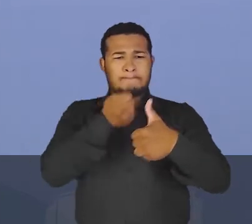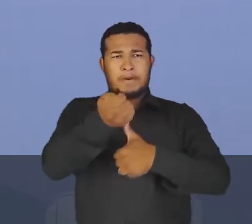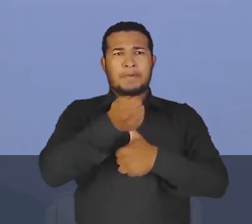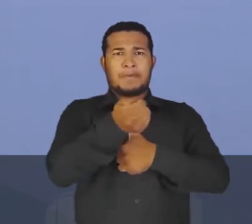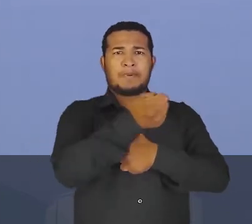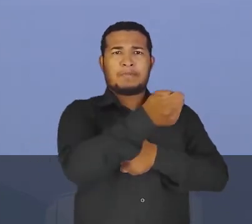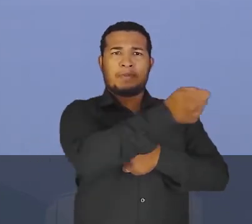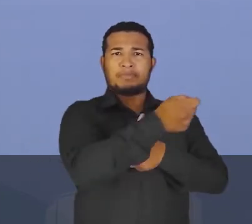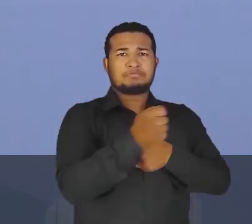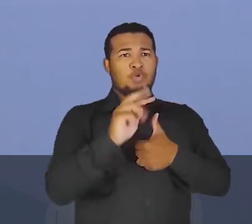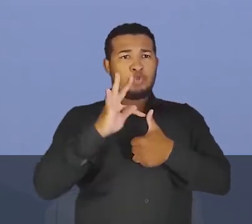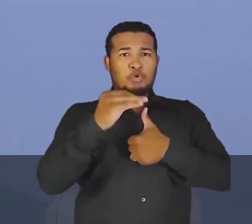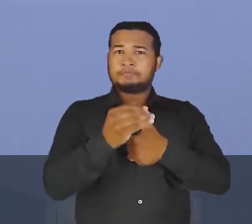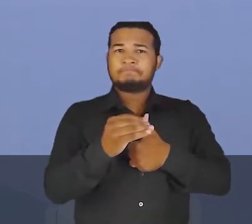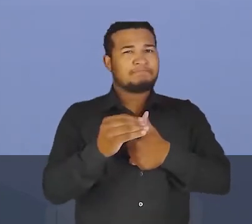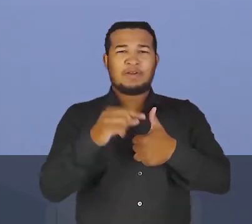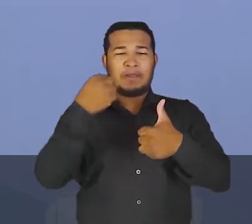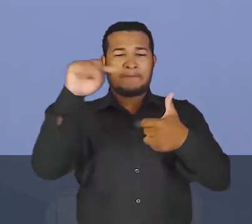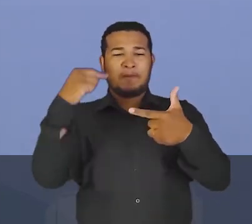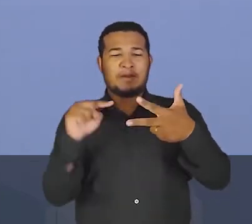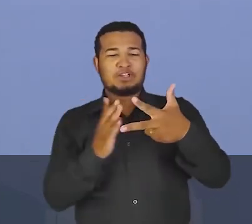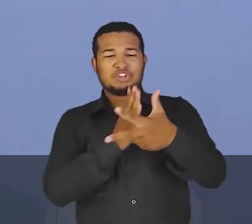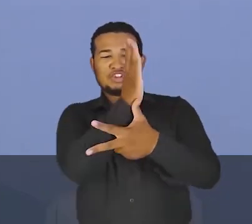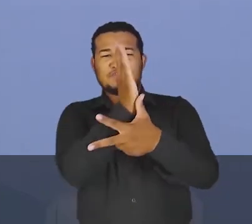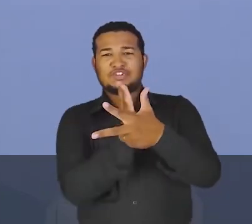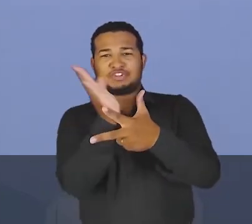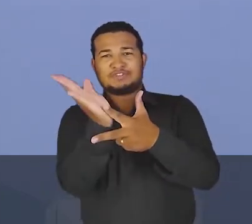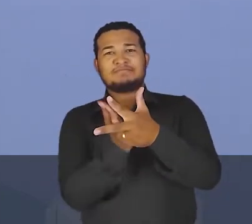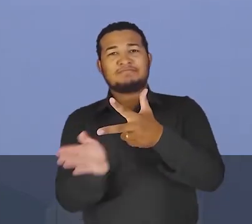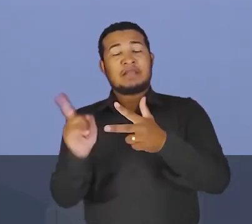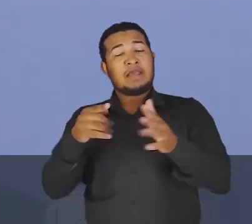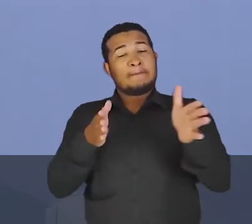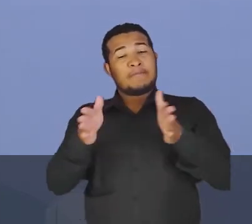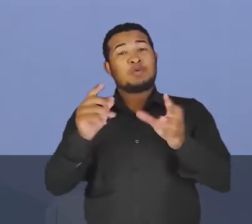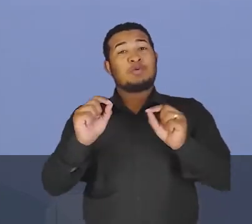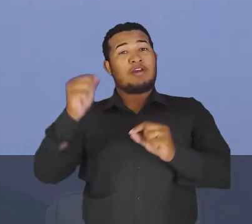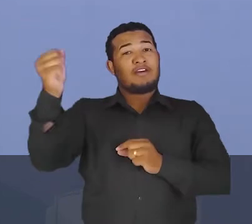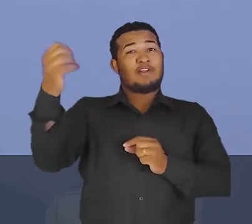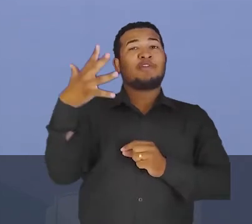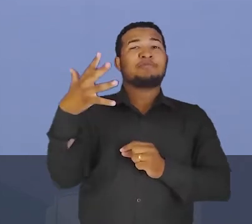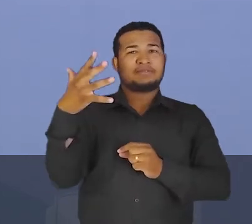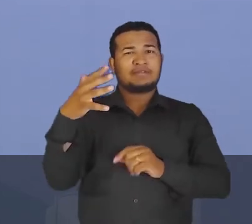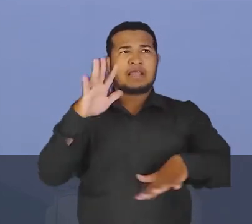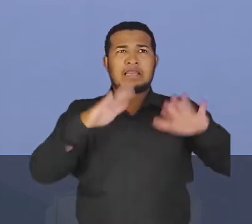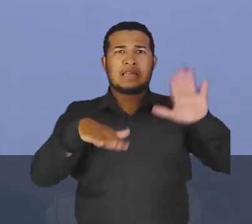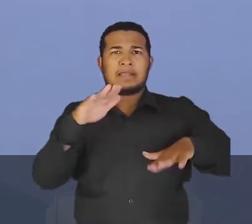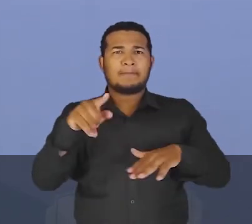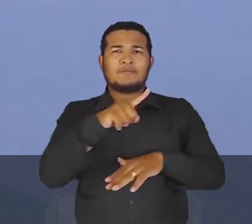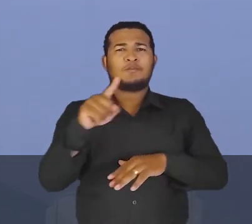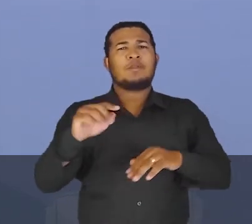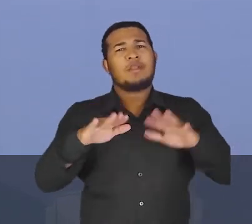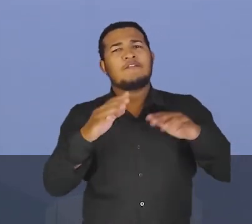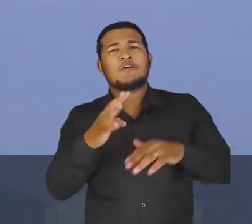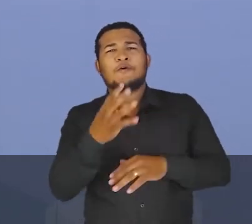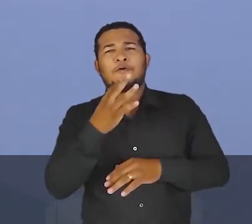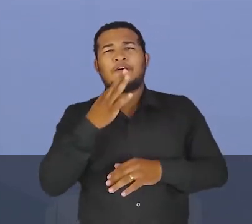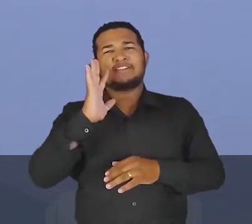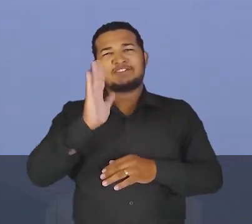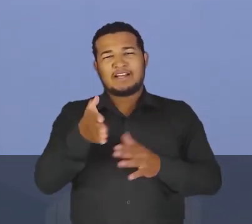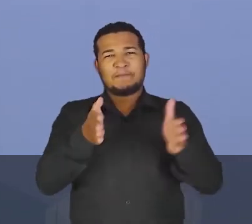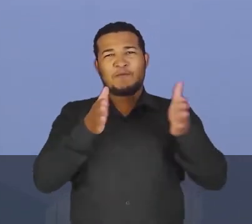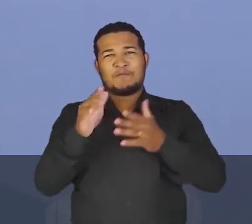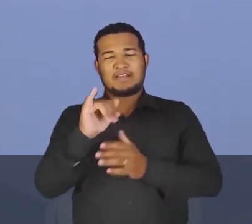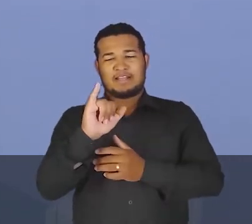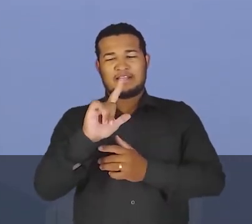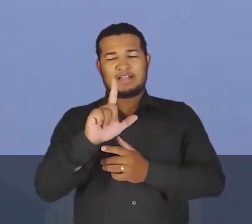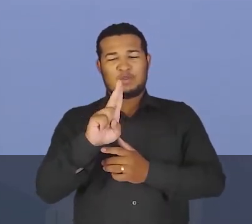si. Ele está dentro do contexto histórico do iluminismo. Você, dependendo da sua etapa de ensino, você já deve ter estudado esse movimento em